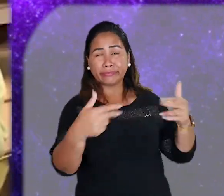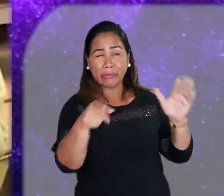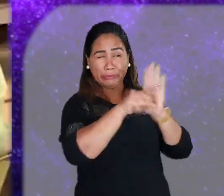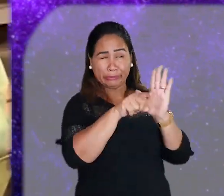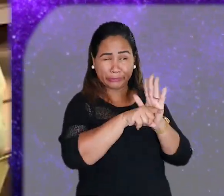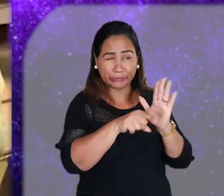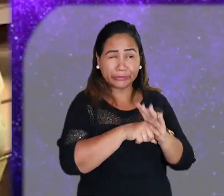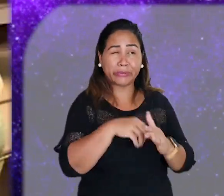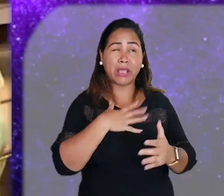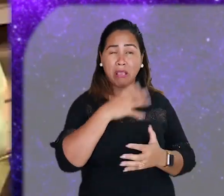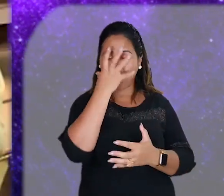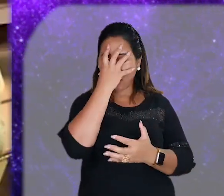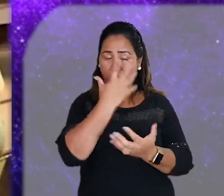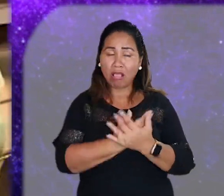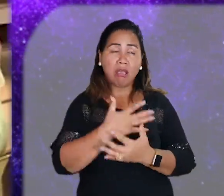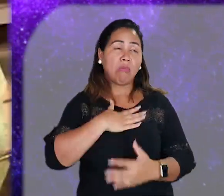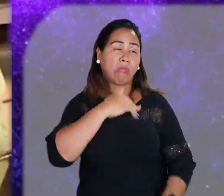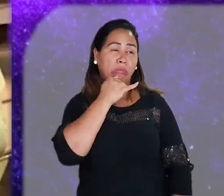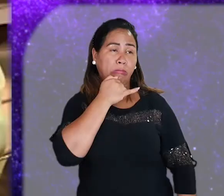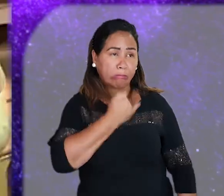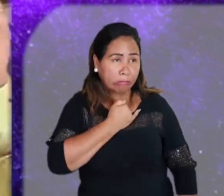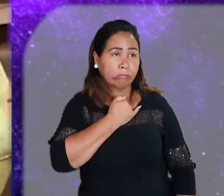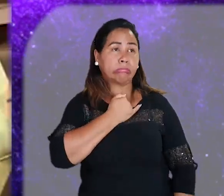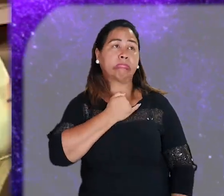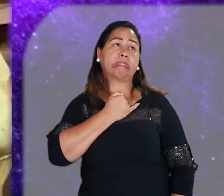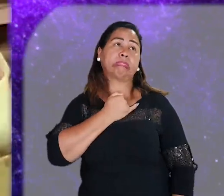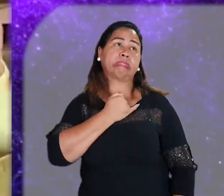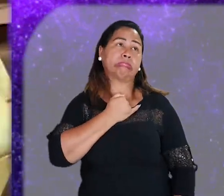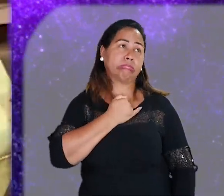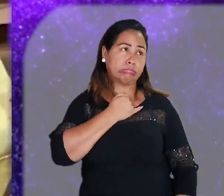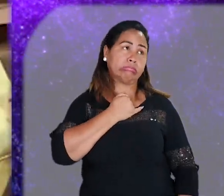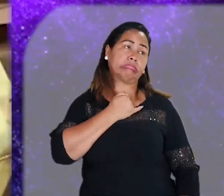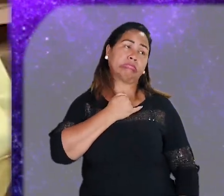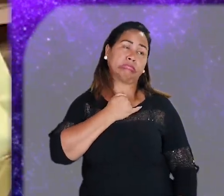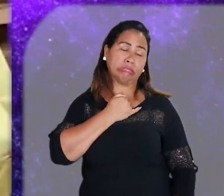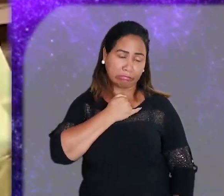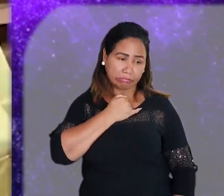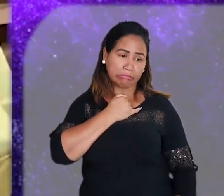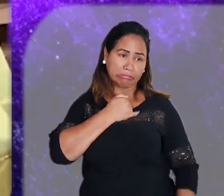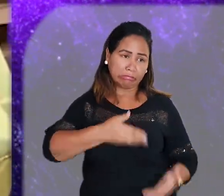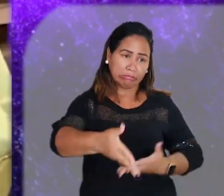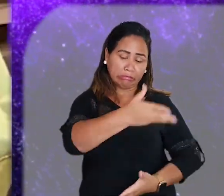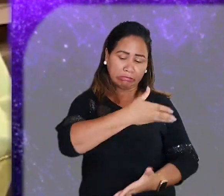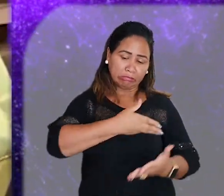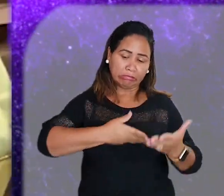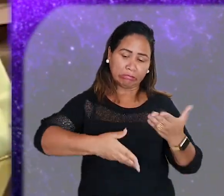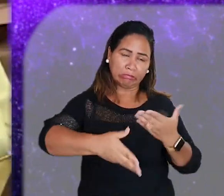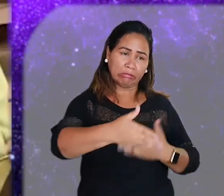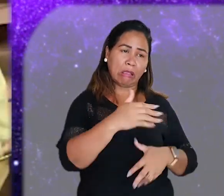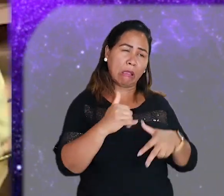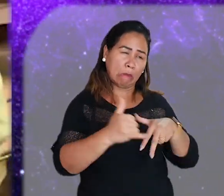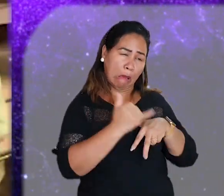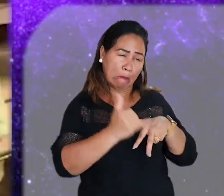que saíram do meu pensamento do meu sentimento da minha frustração do meu fracasso das minhas expectativas